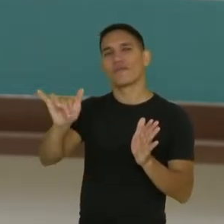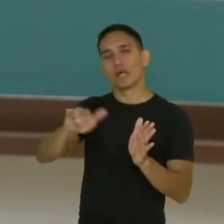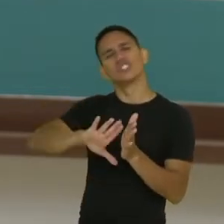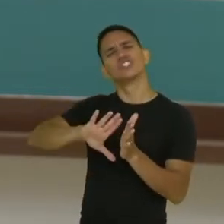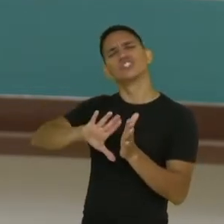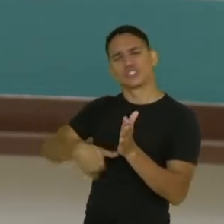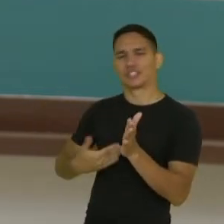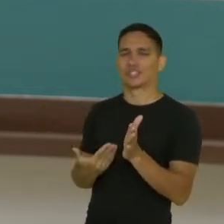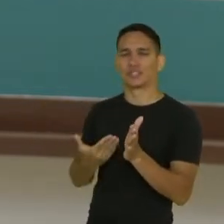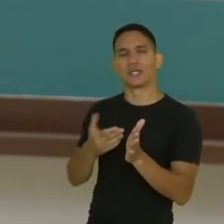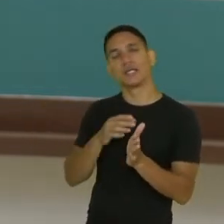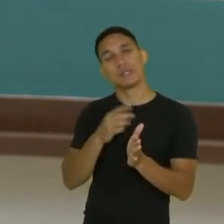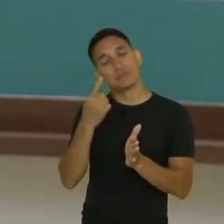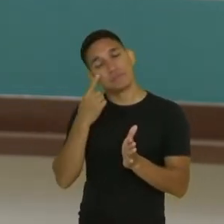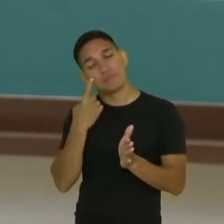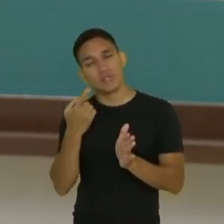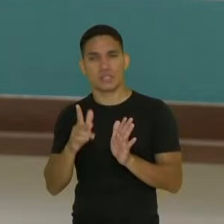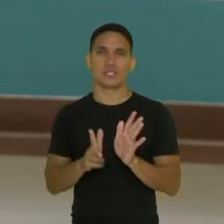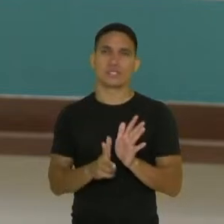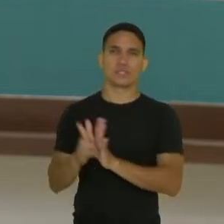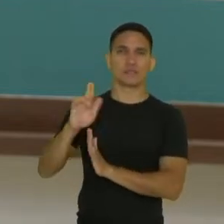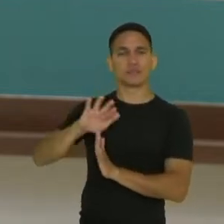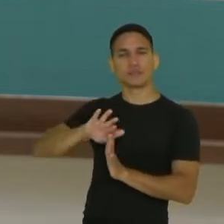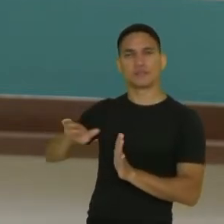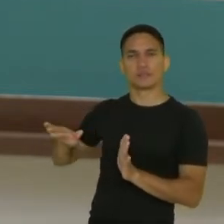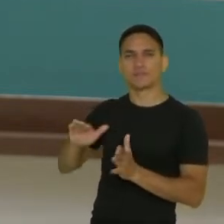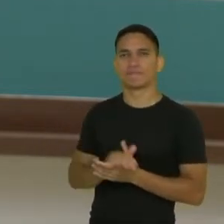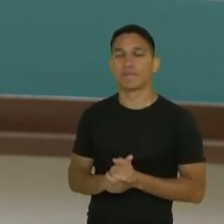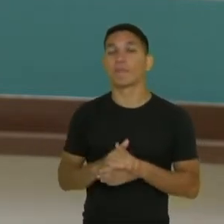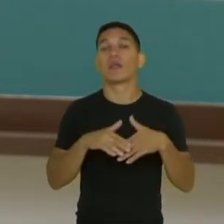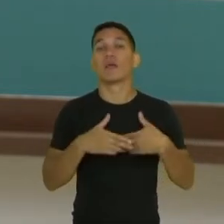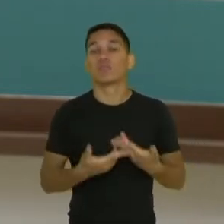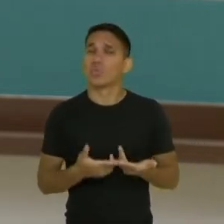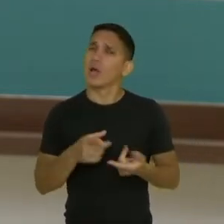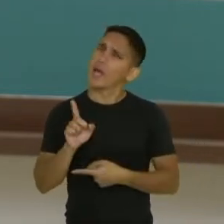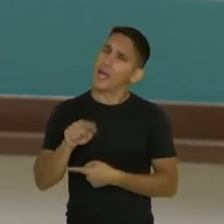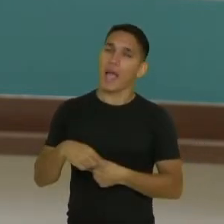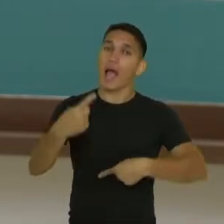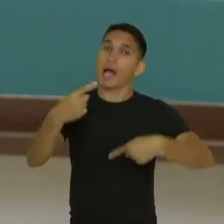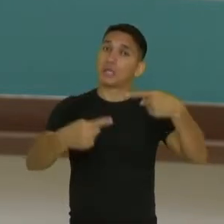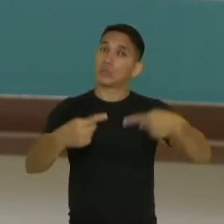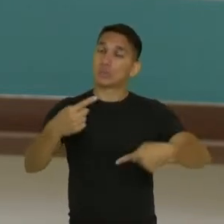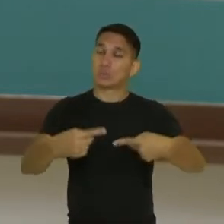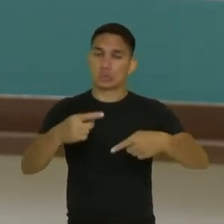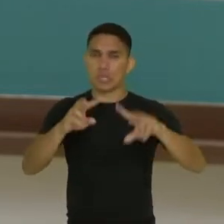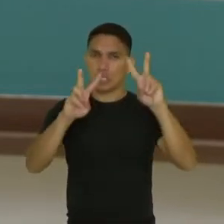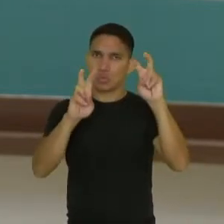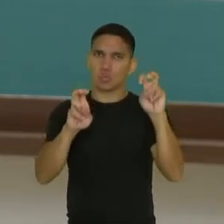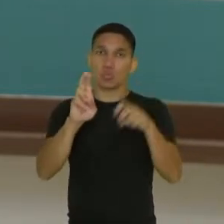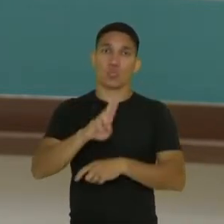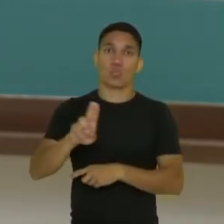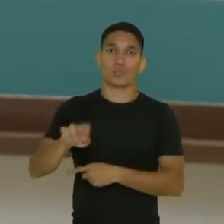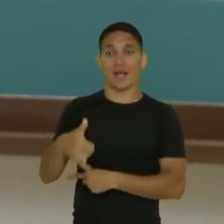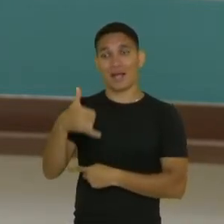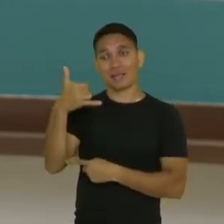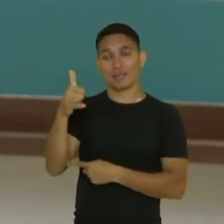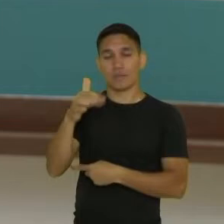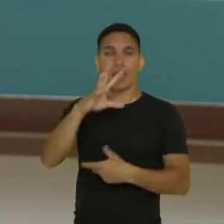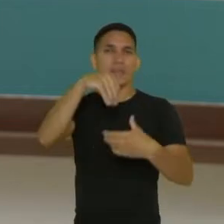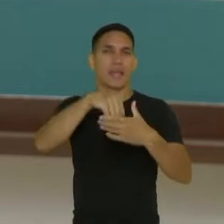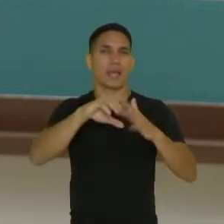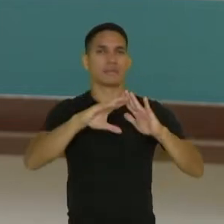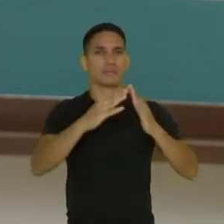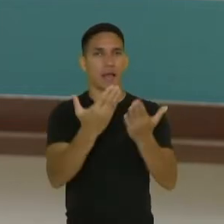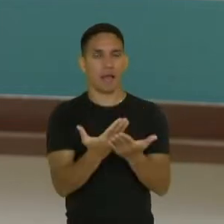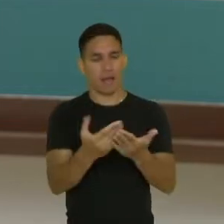foi tirado, Um trecho do texto foi omitido. Então é um assunto polêmico, O uso dos celulares dentro de sala de aula,